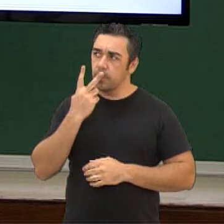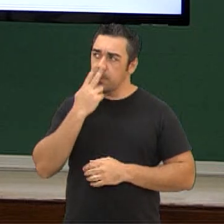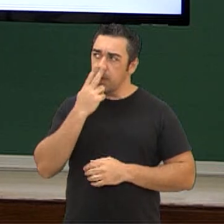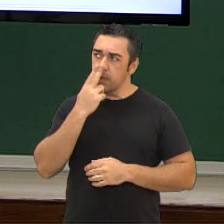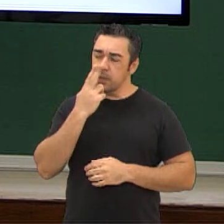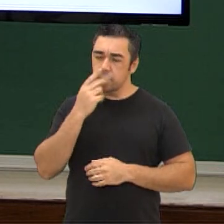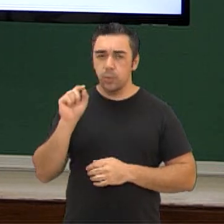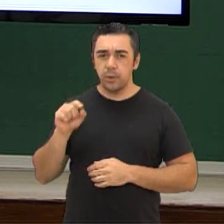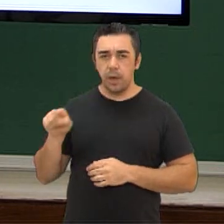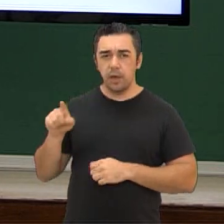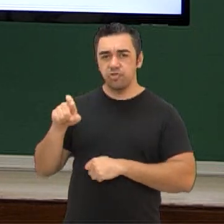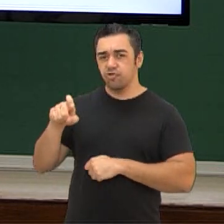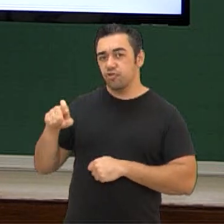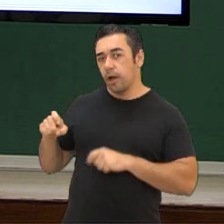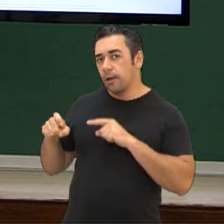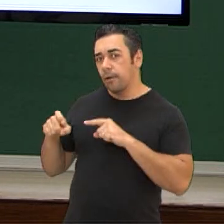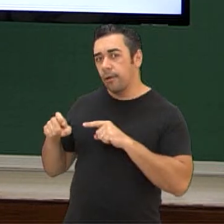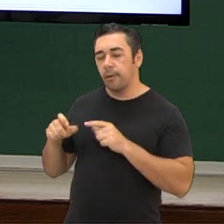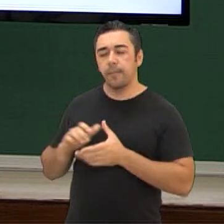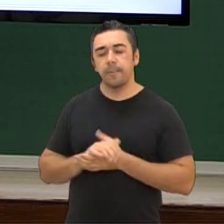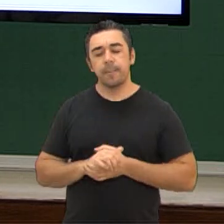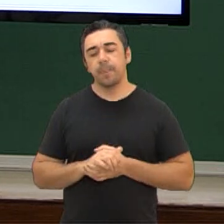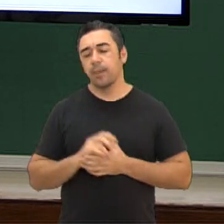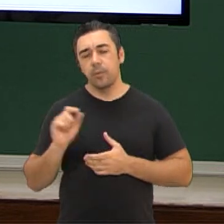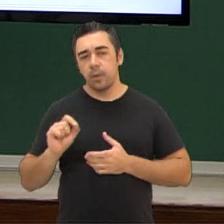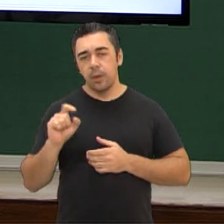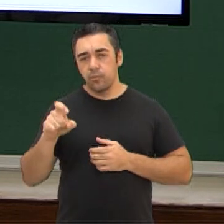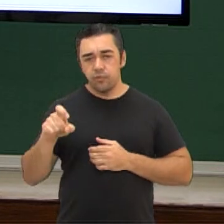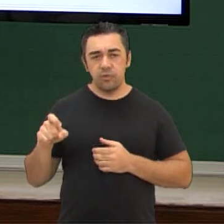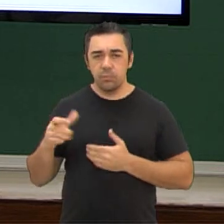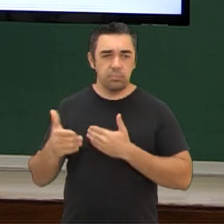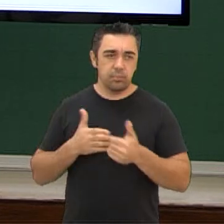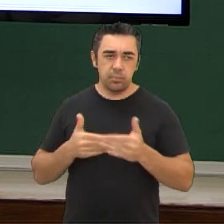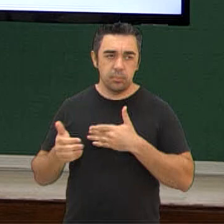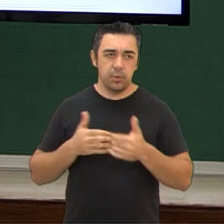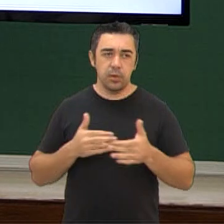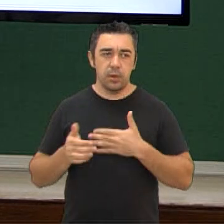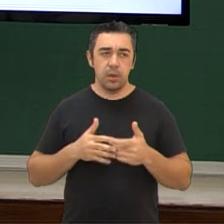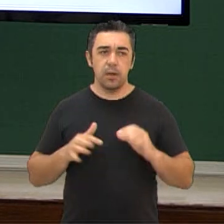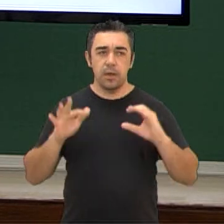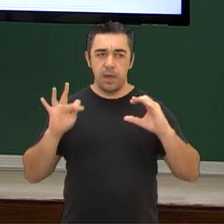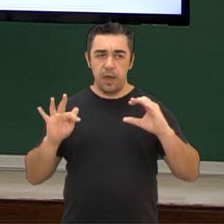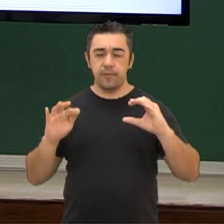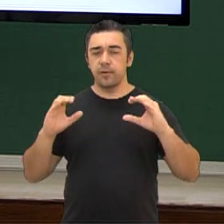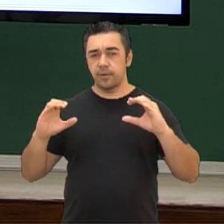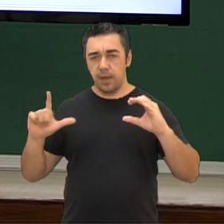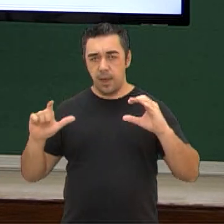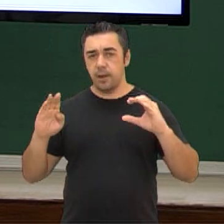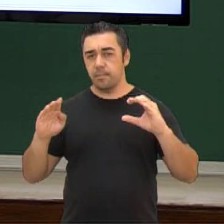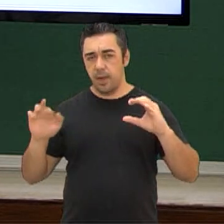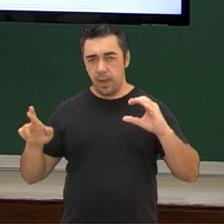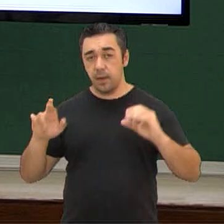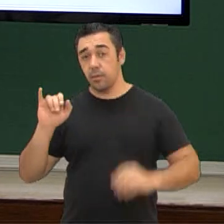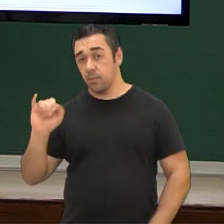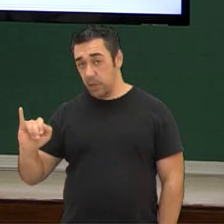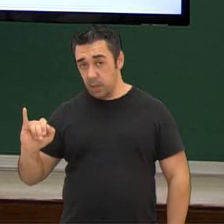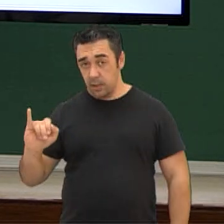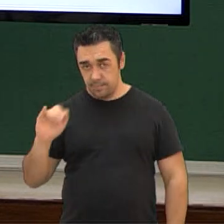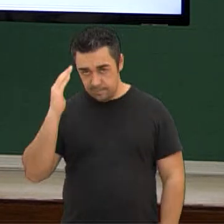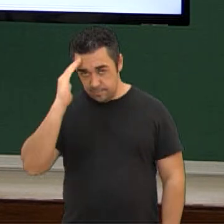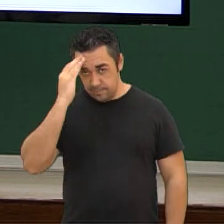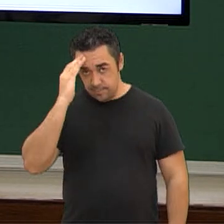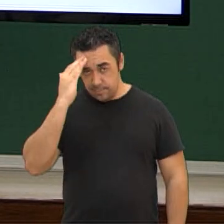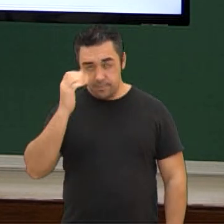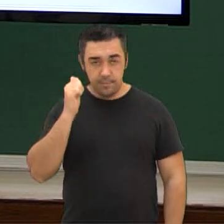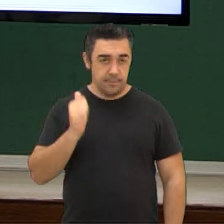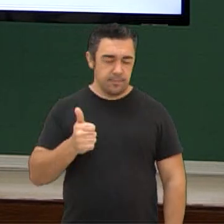O elemento X. E esse elemento X pode ser um dos halogênios, seja F, Cl, Br ou I.